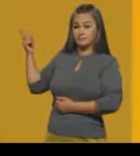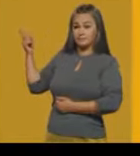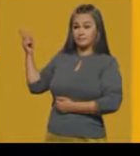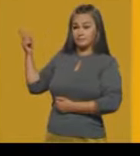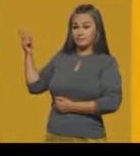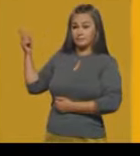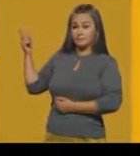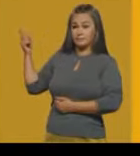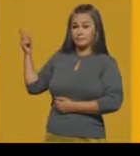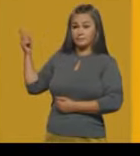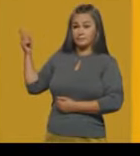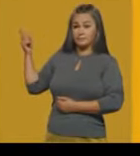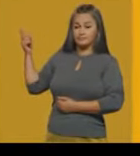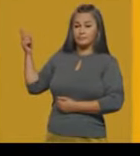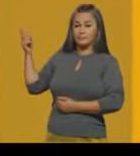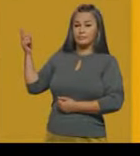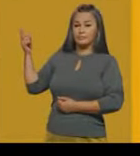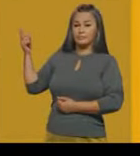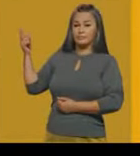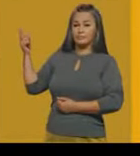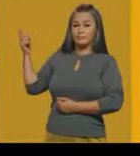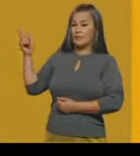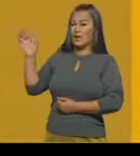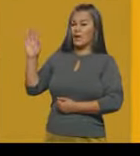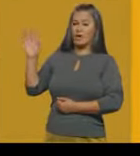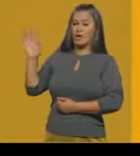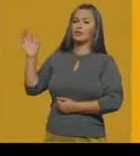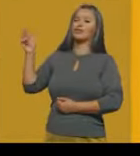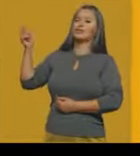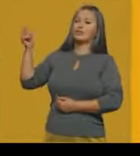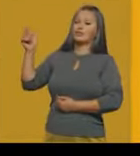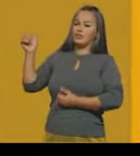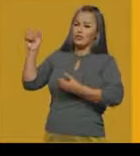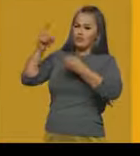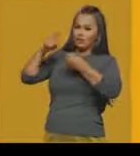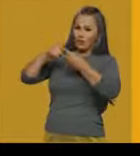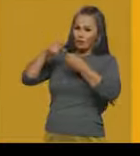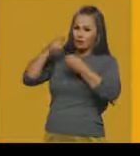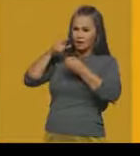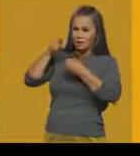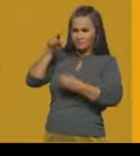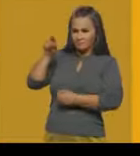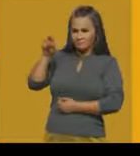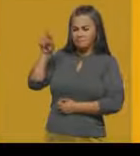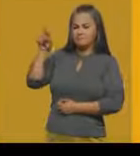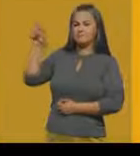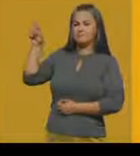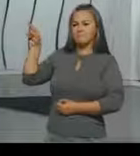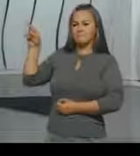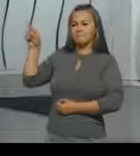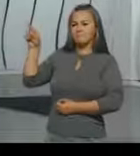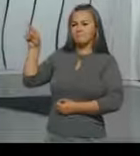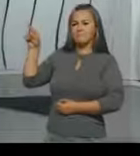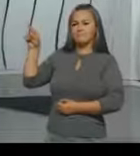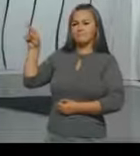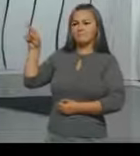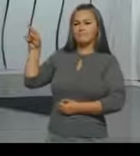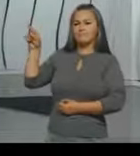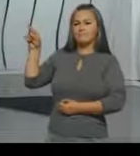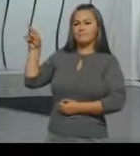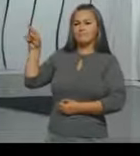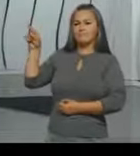De novo, voltando naquele primeiro slide que nós colocamos, recoloquei aqui. Por quê? Para voltar